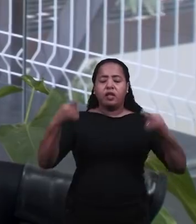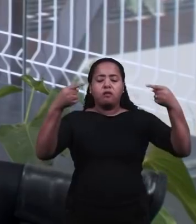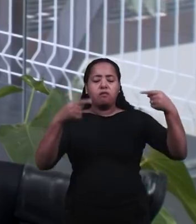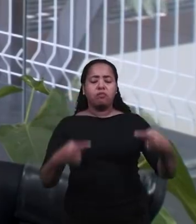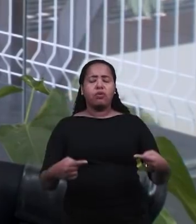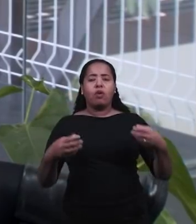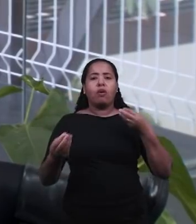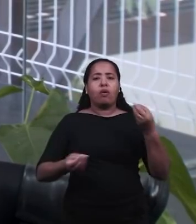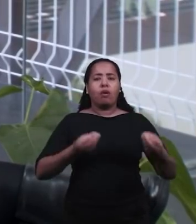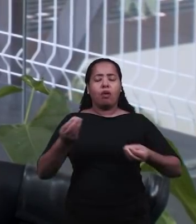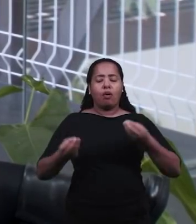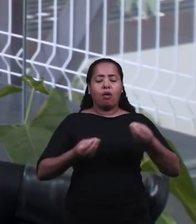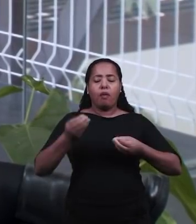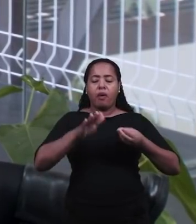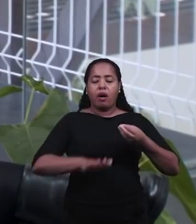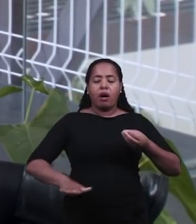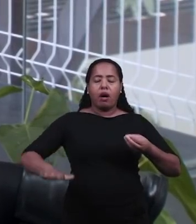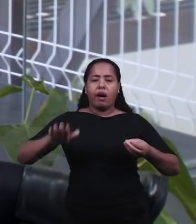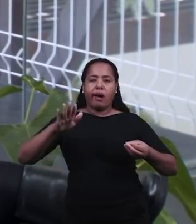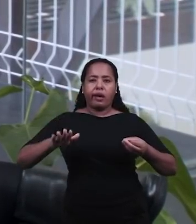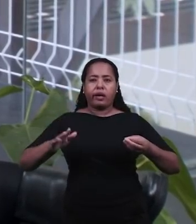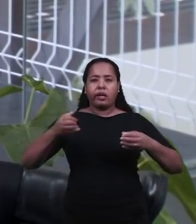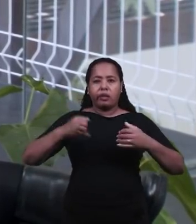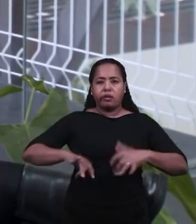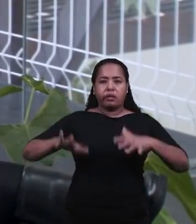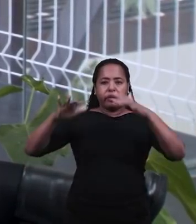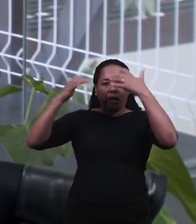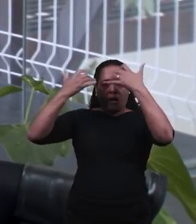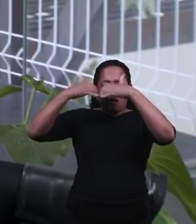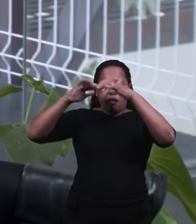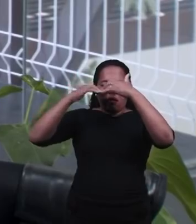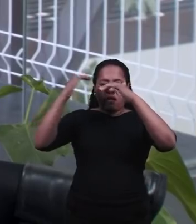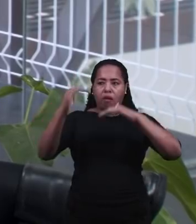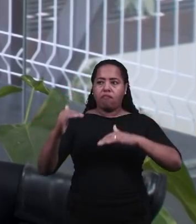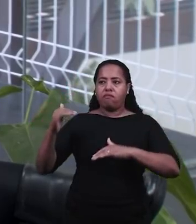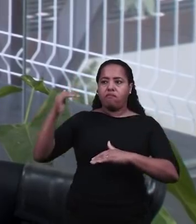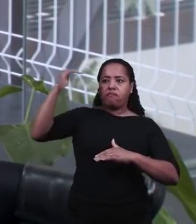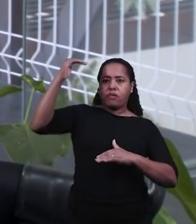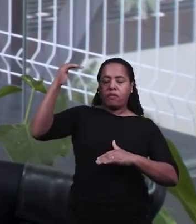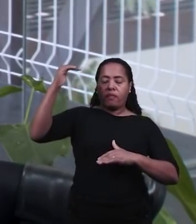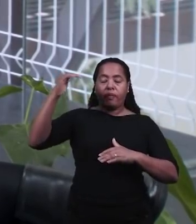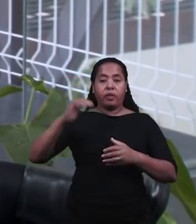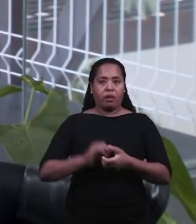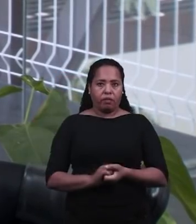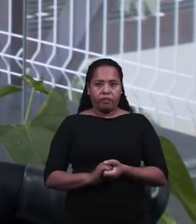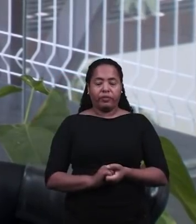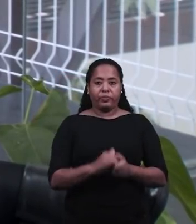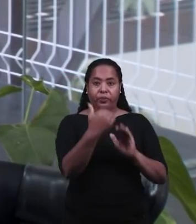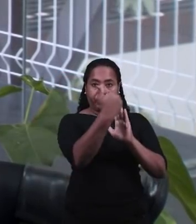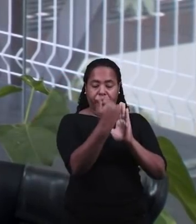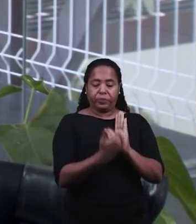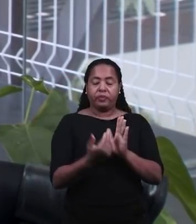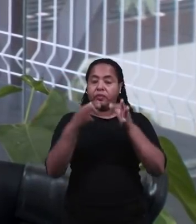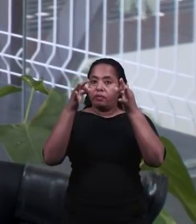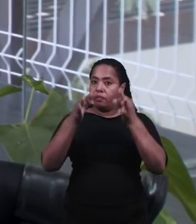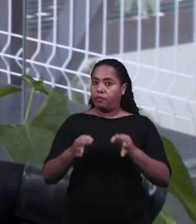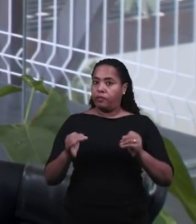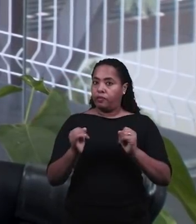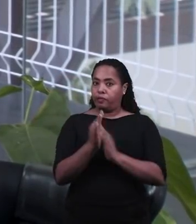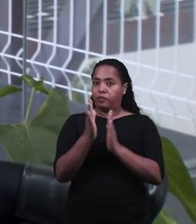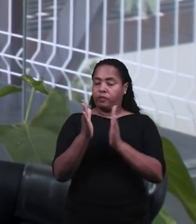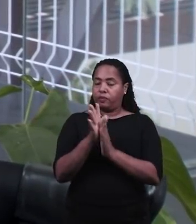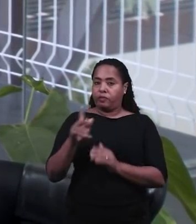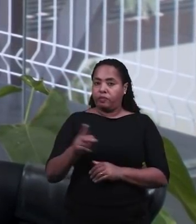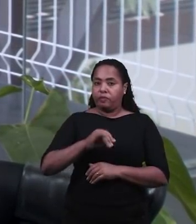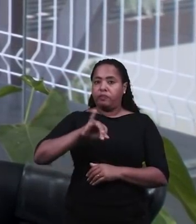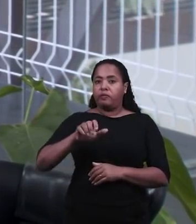a criança quando seu nível de cognição está acima dos demais. No quadro Perfeito Louvor, a professora Janaína vai